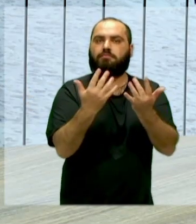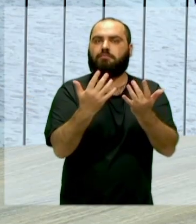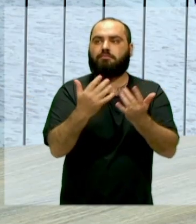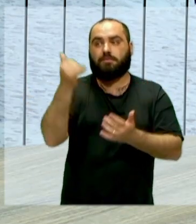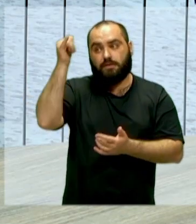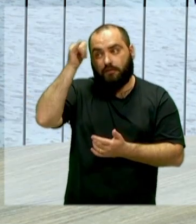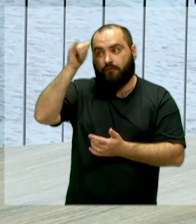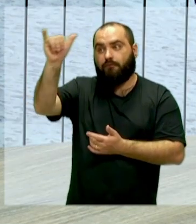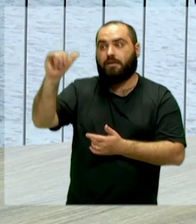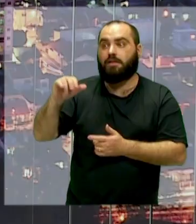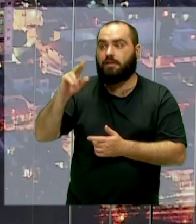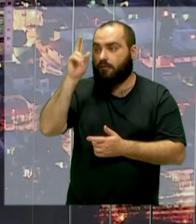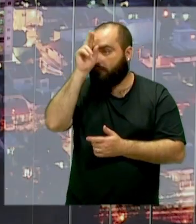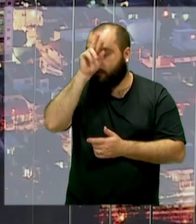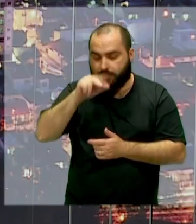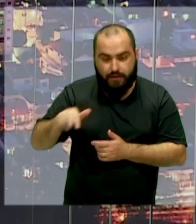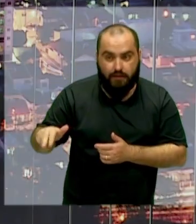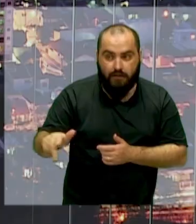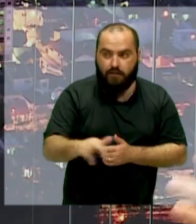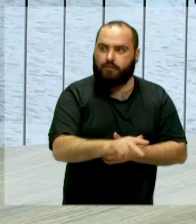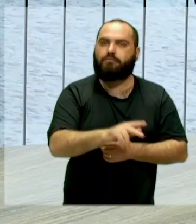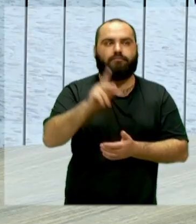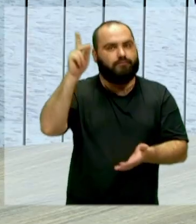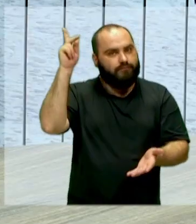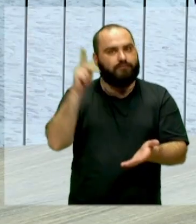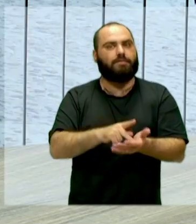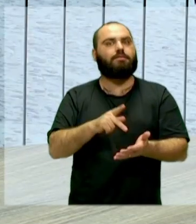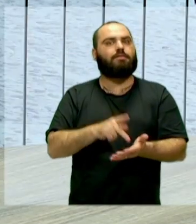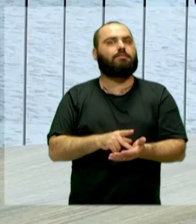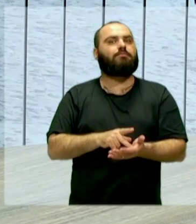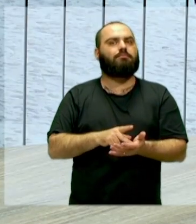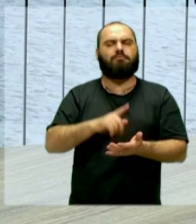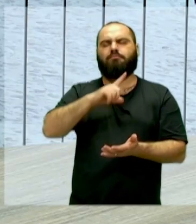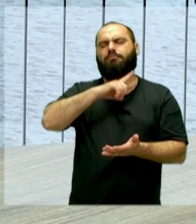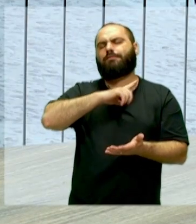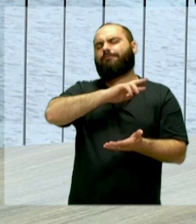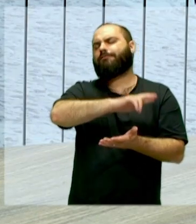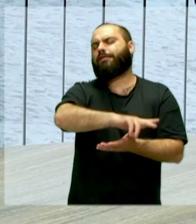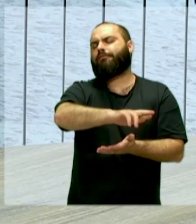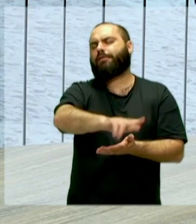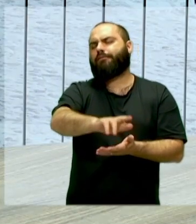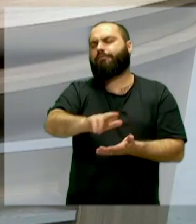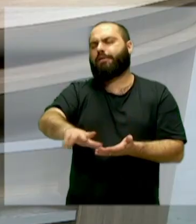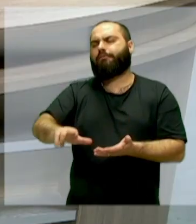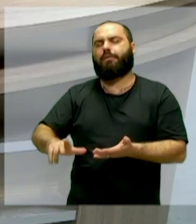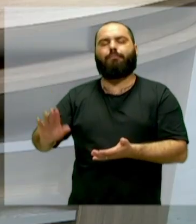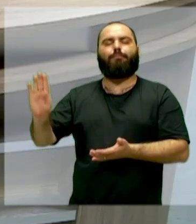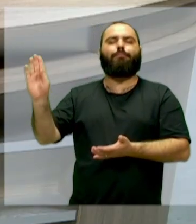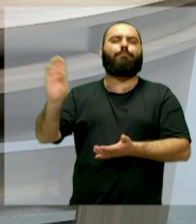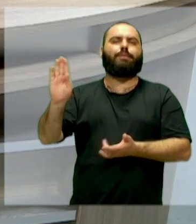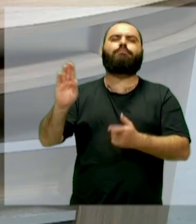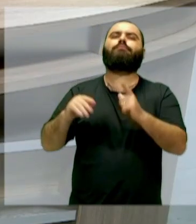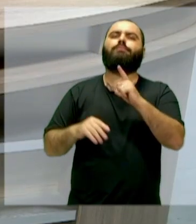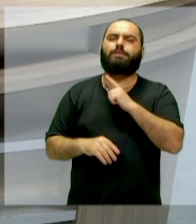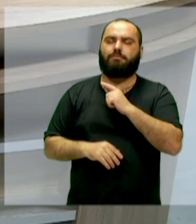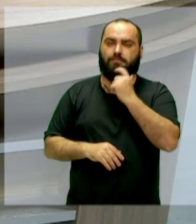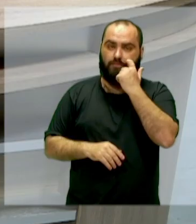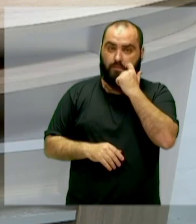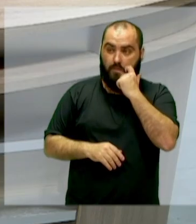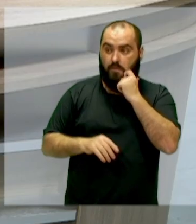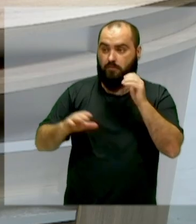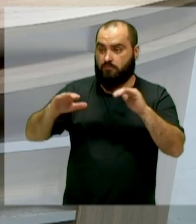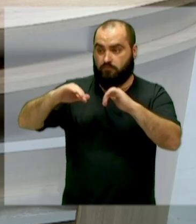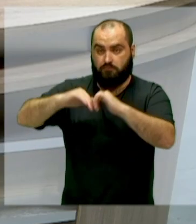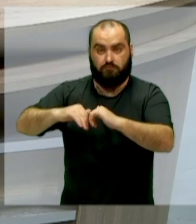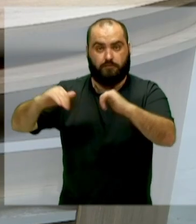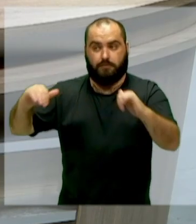formiga exato tem várias a compostagem ela tem várias eh benefícios né além de desviar o resíduo orgânico